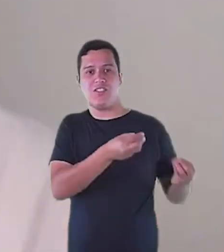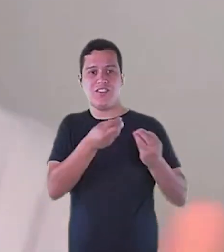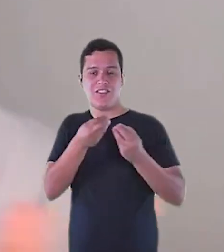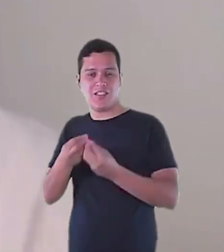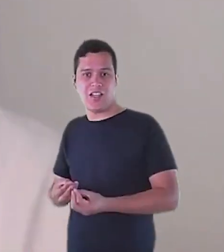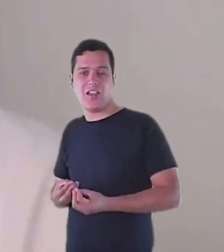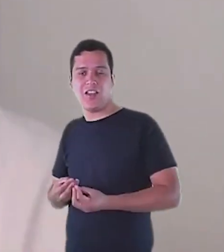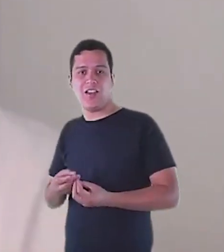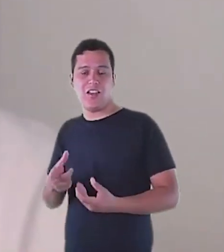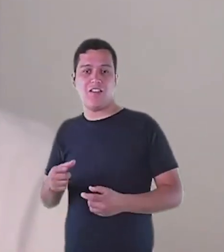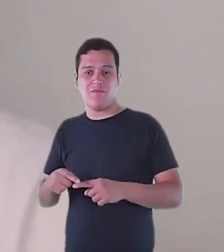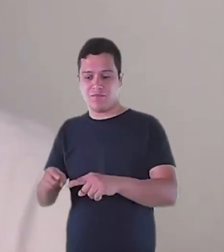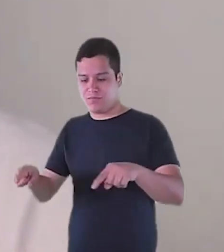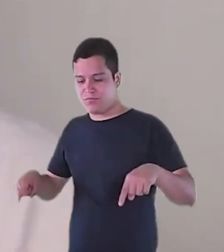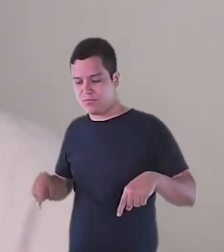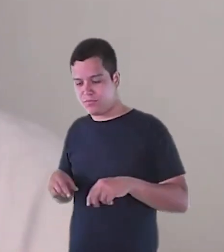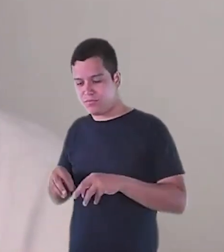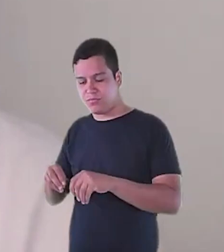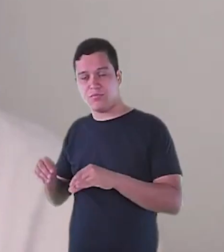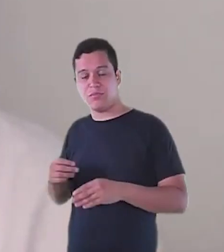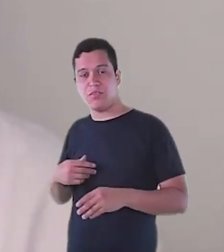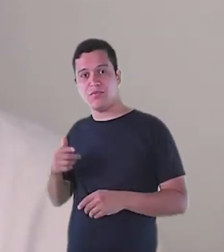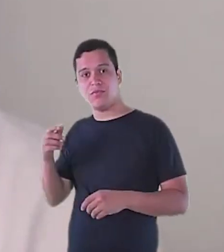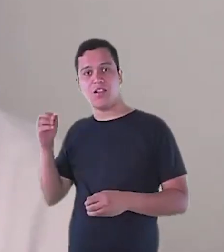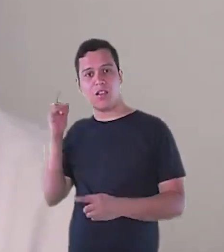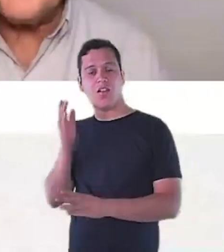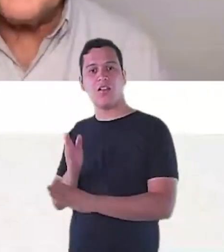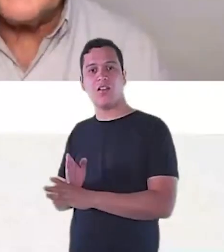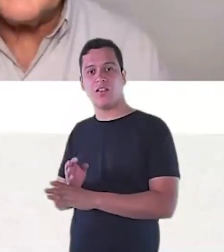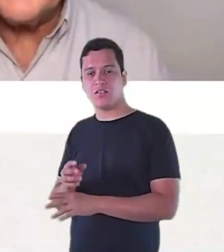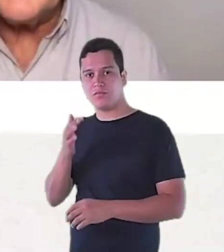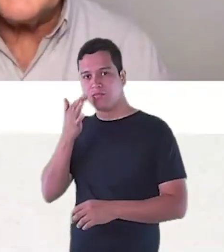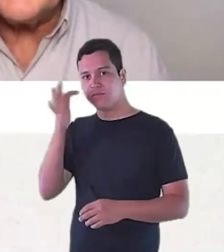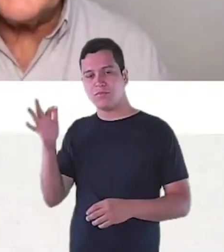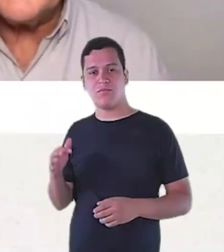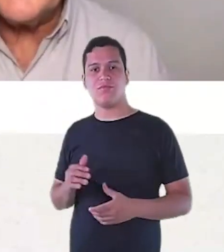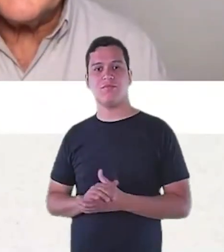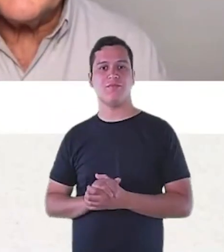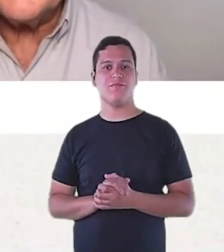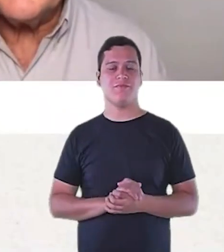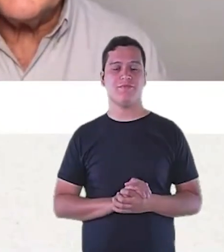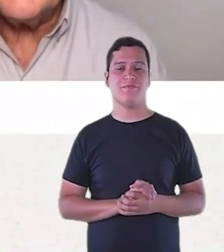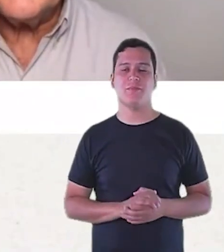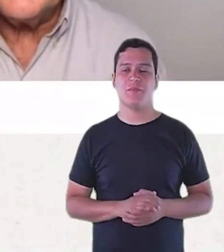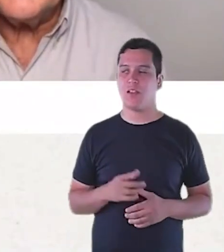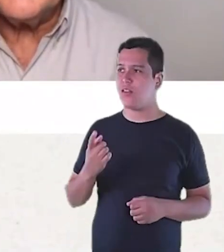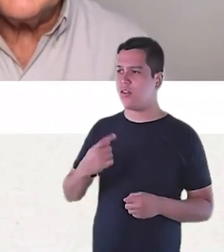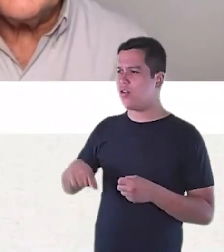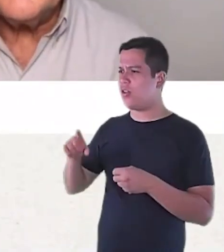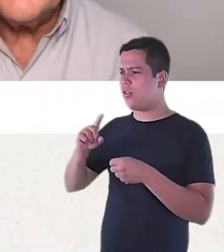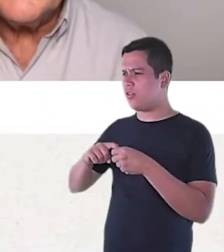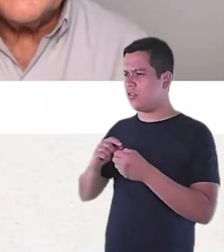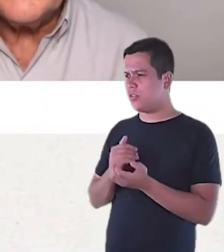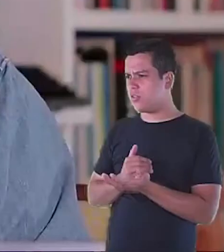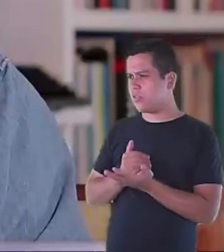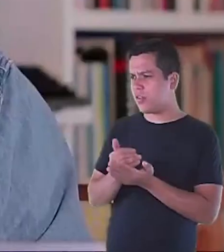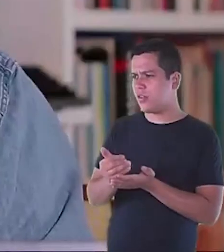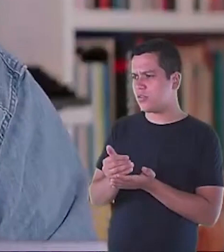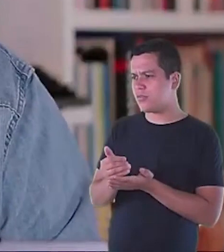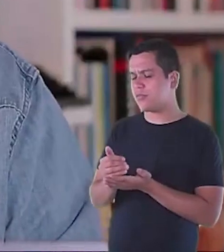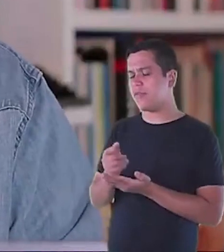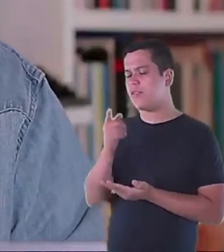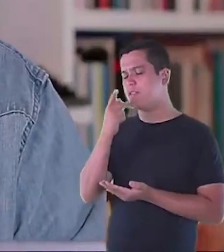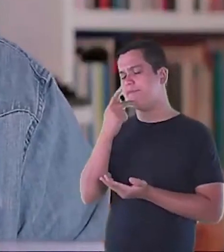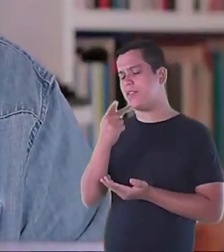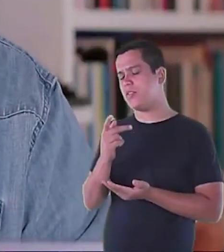para tentar achar ouro e diamante. Laurentino, eu vou voltar ao início. Você falou que no começo